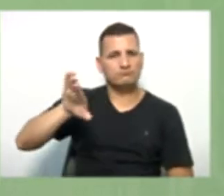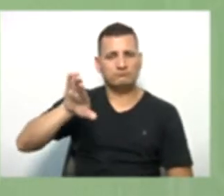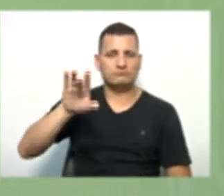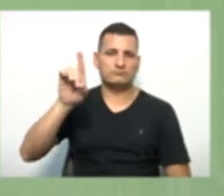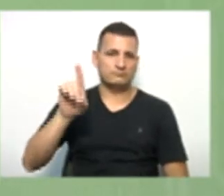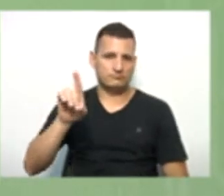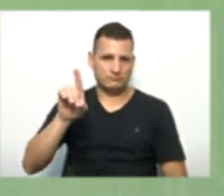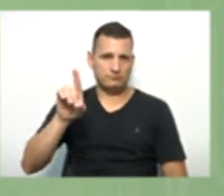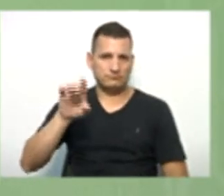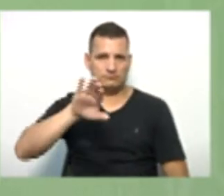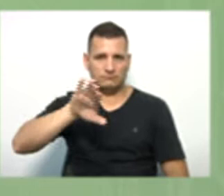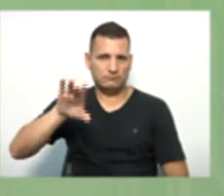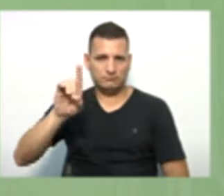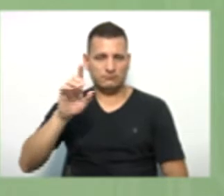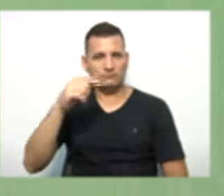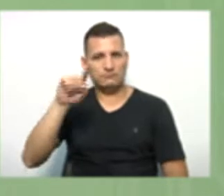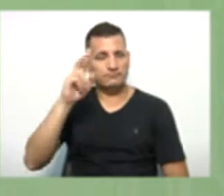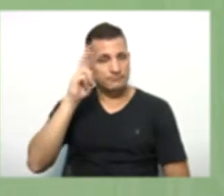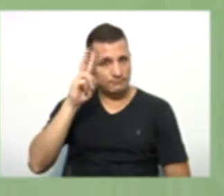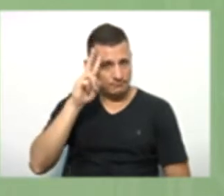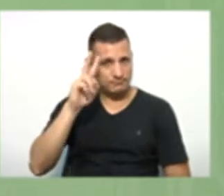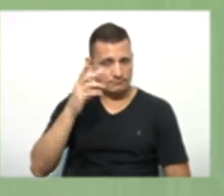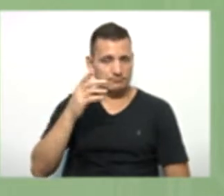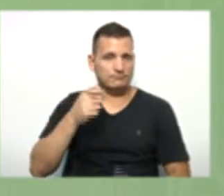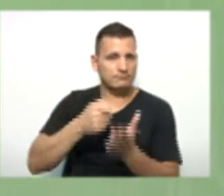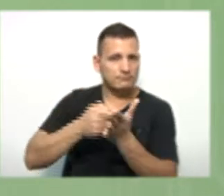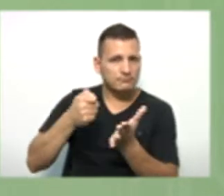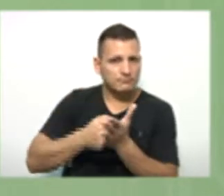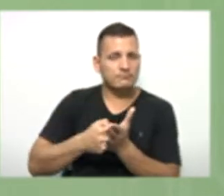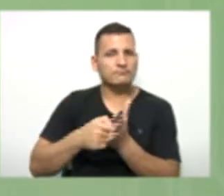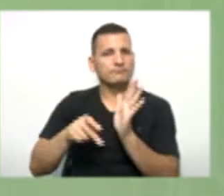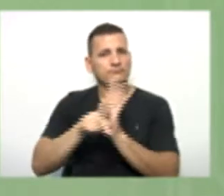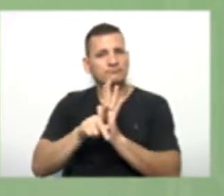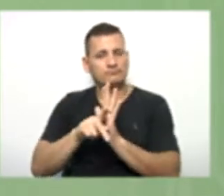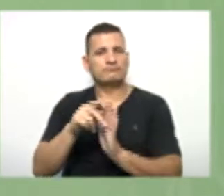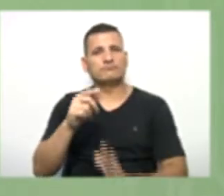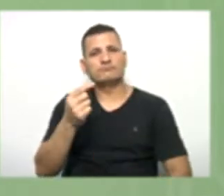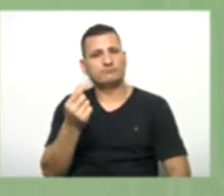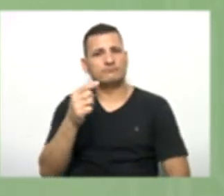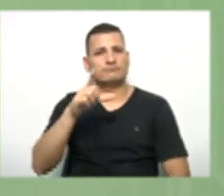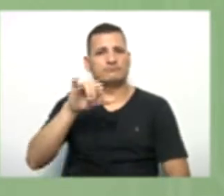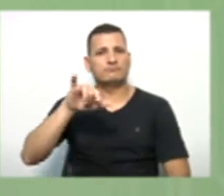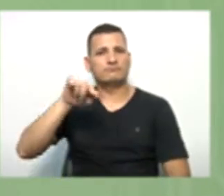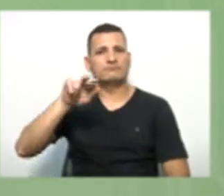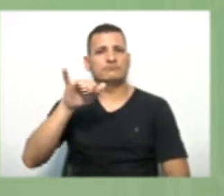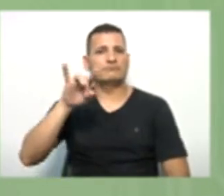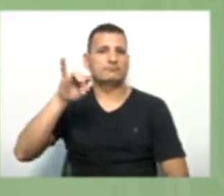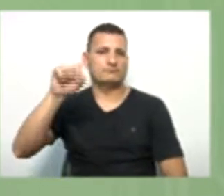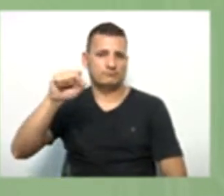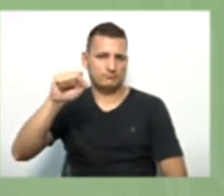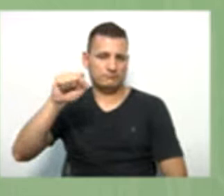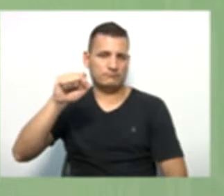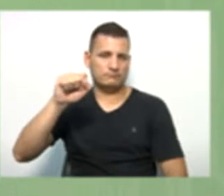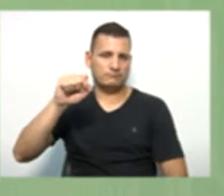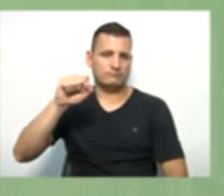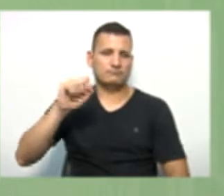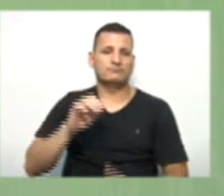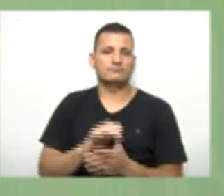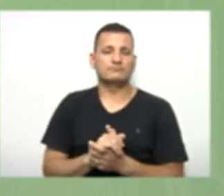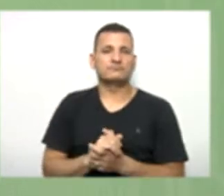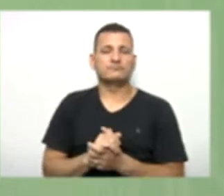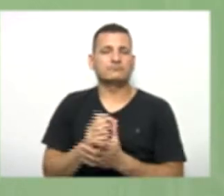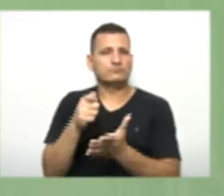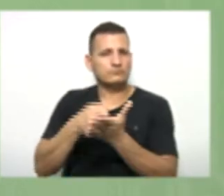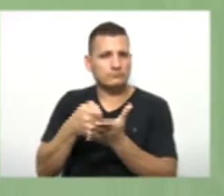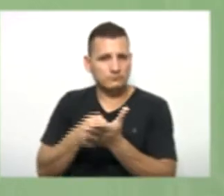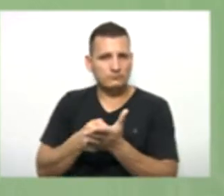das obrigações e do patrimônio líquido? As obrigações que são as dívidas da empresa,